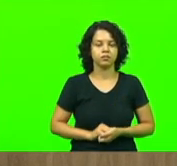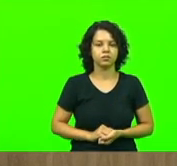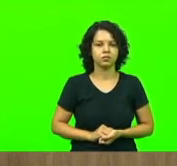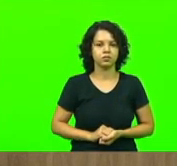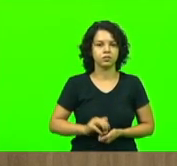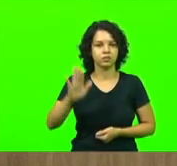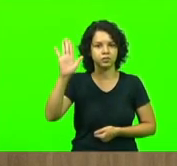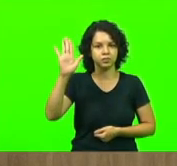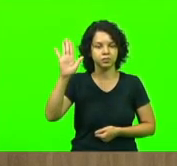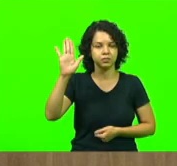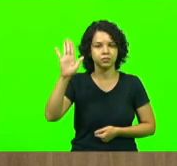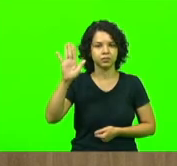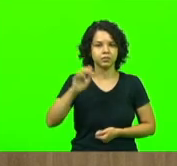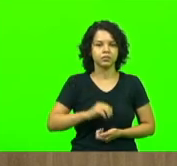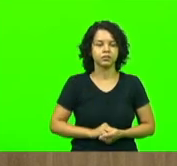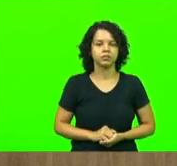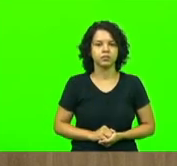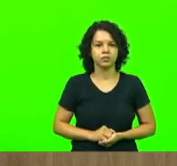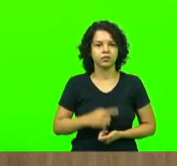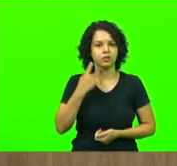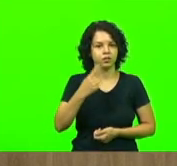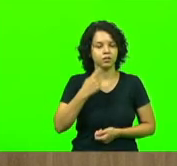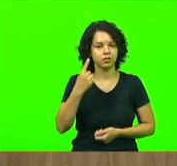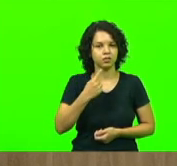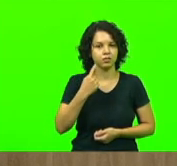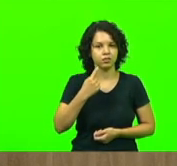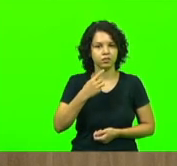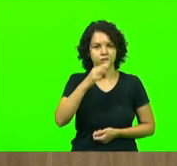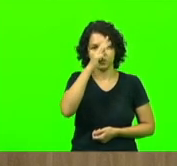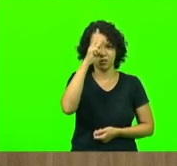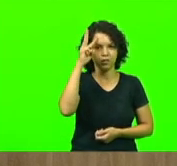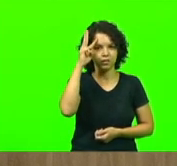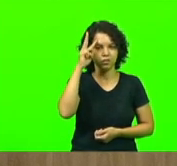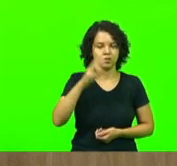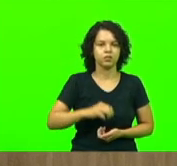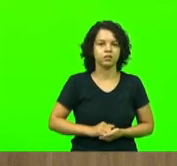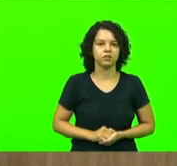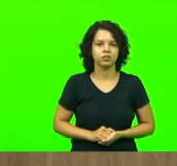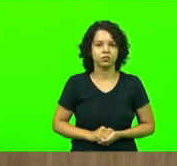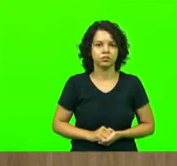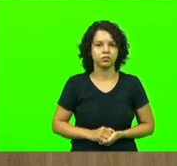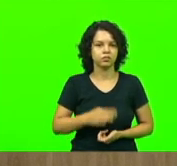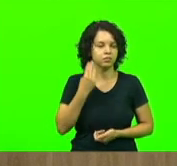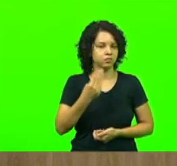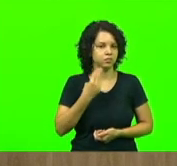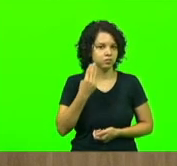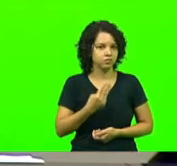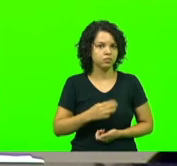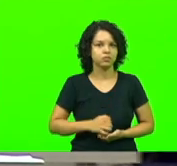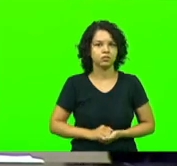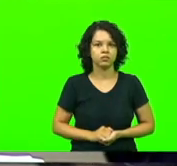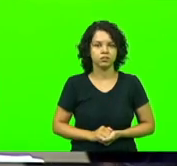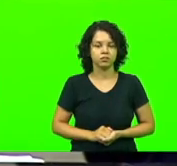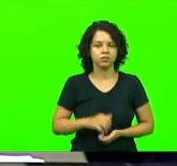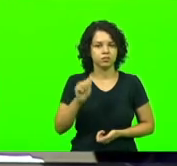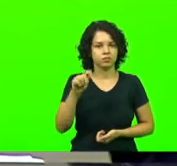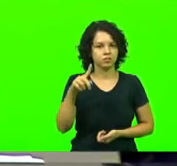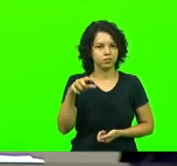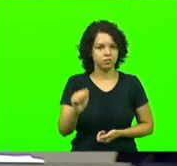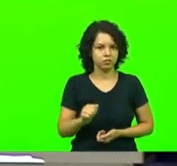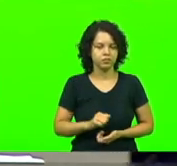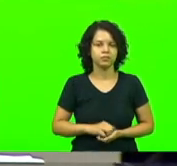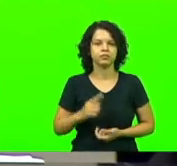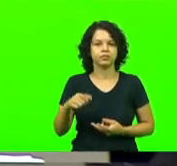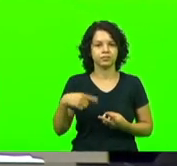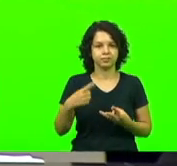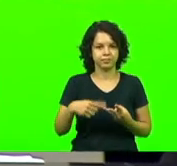quero depois, me inscrever. Deputado Ronei Weber, deputado Matius e depois Ana. Deputada Ada Paulinha. Pedi. Ana e